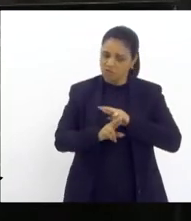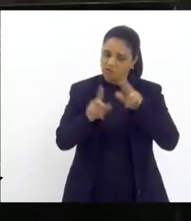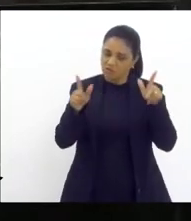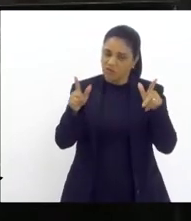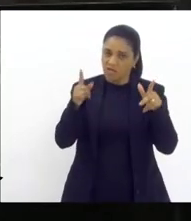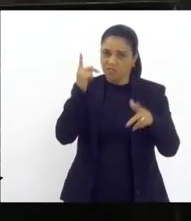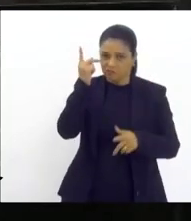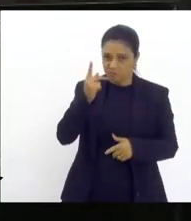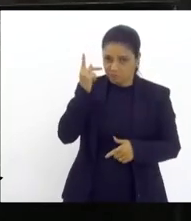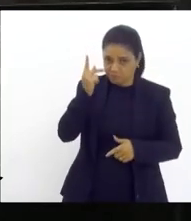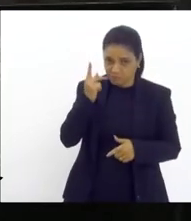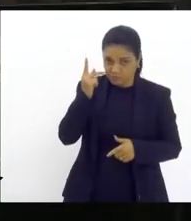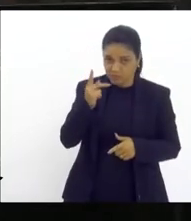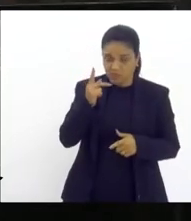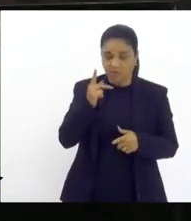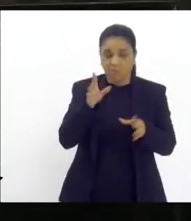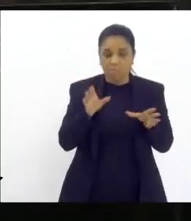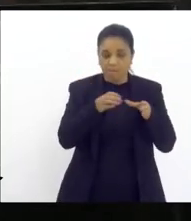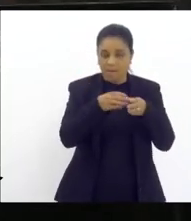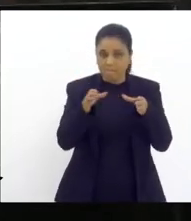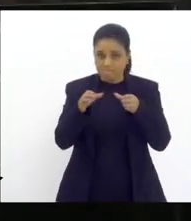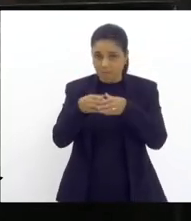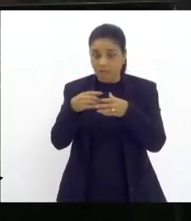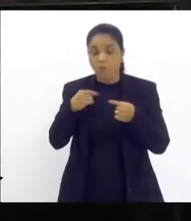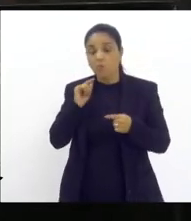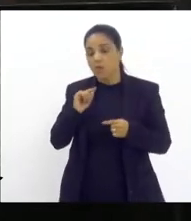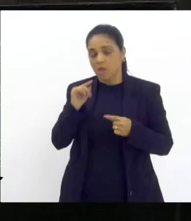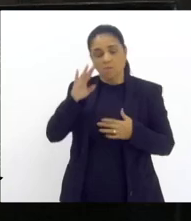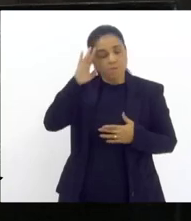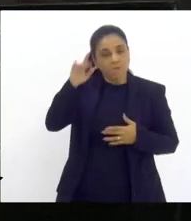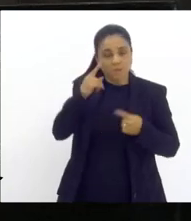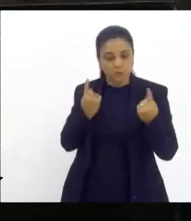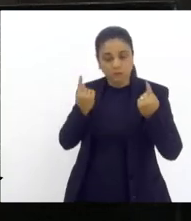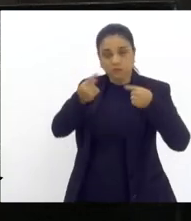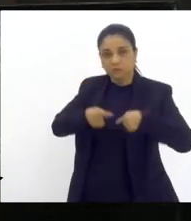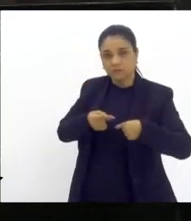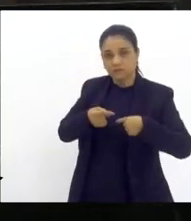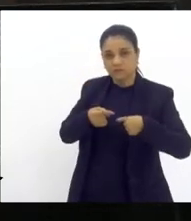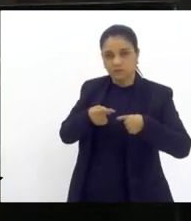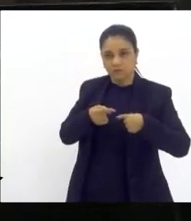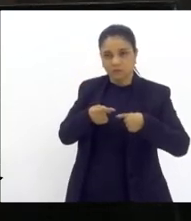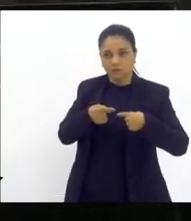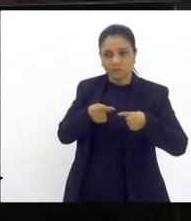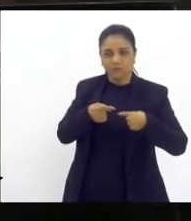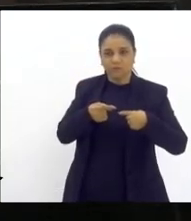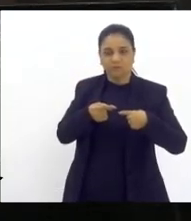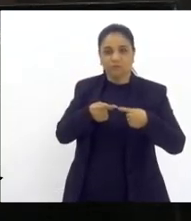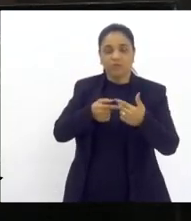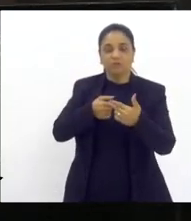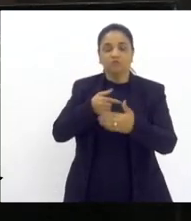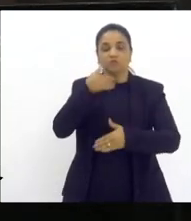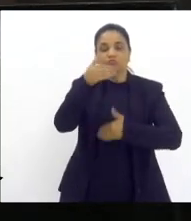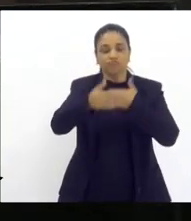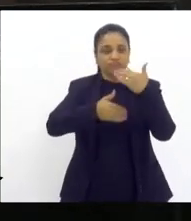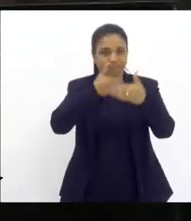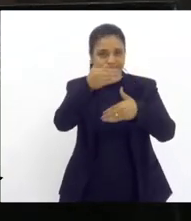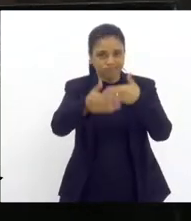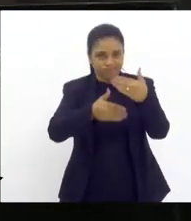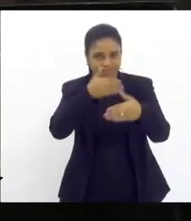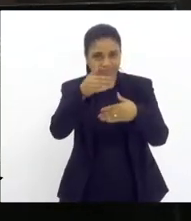tem um desafio muito grande que é o desafio de construir o Rio de